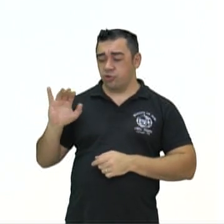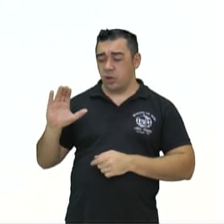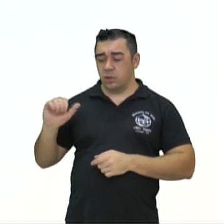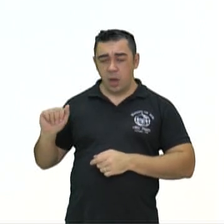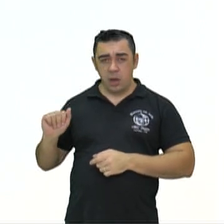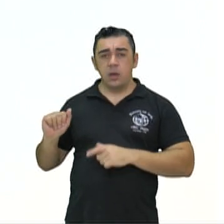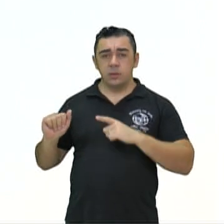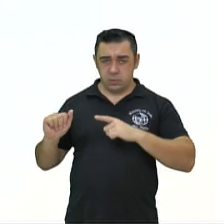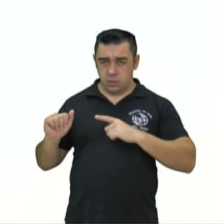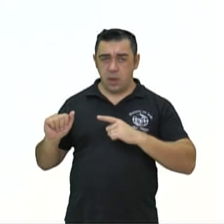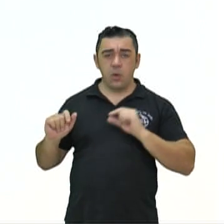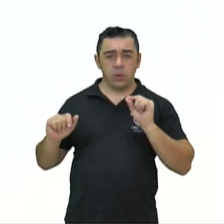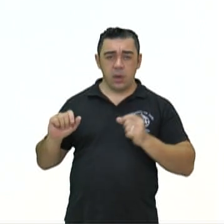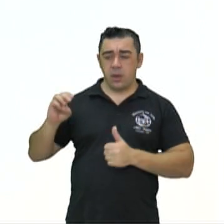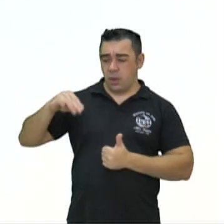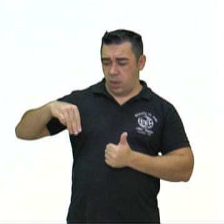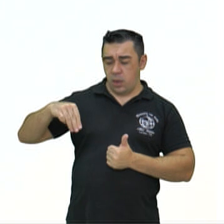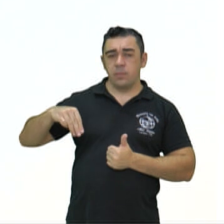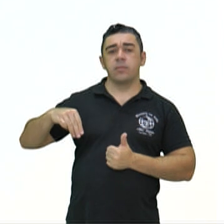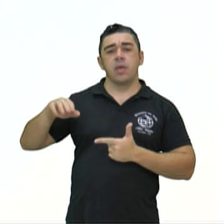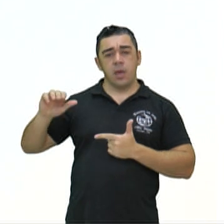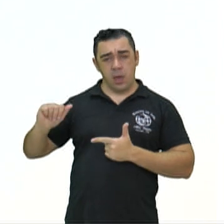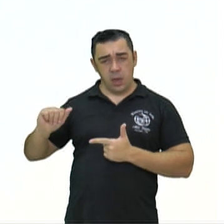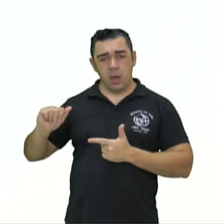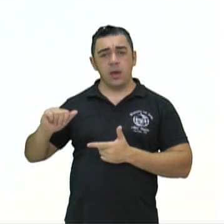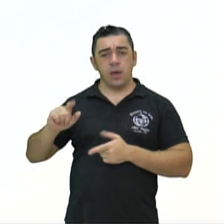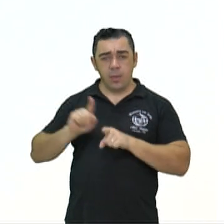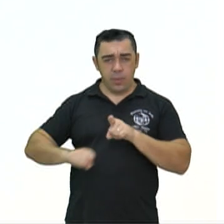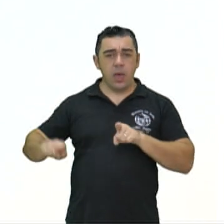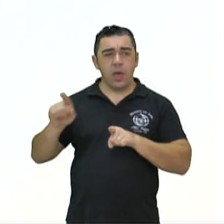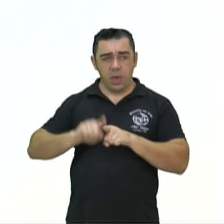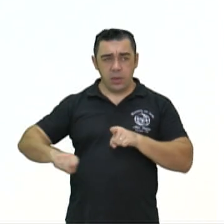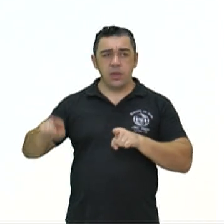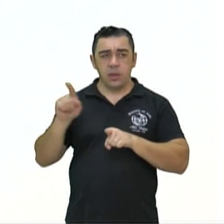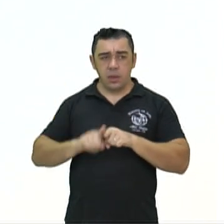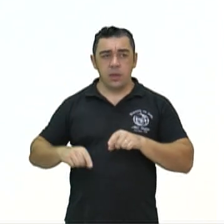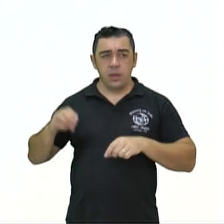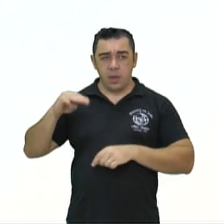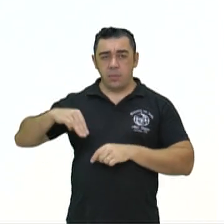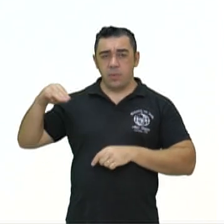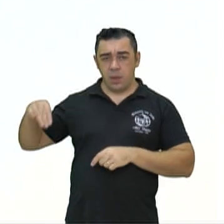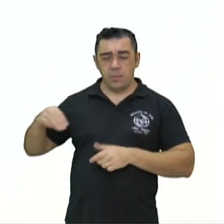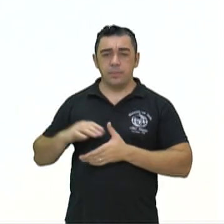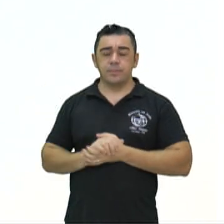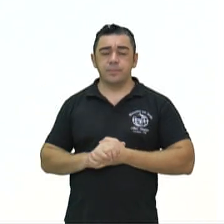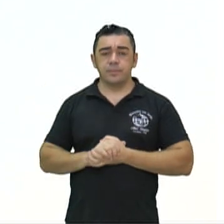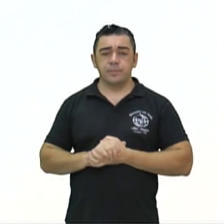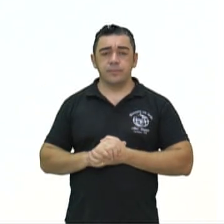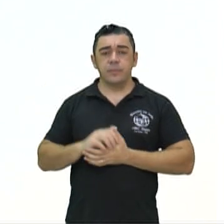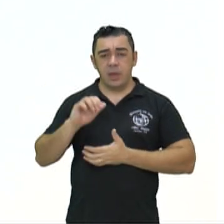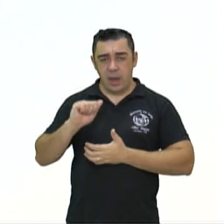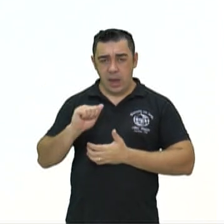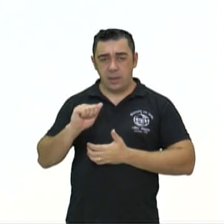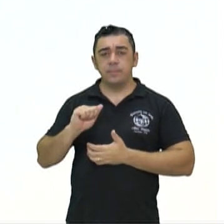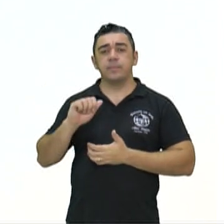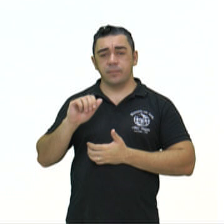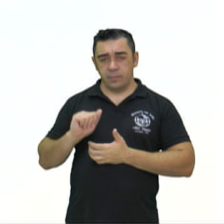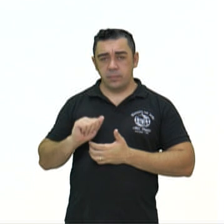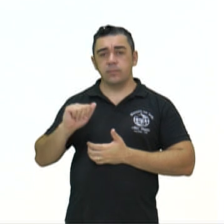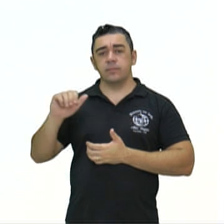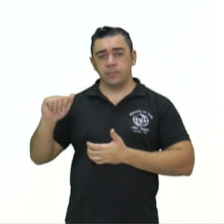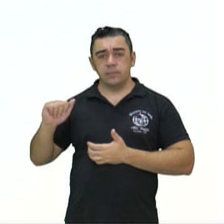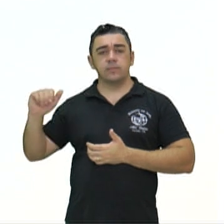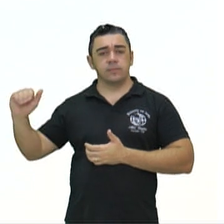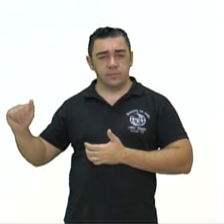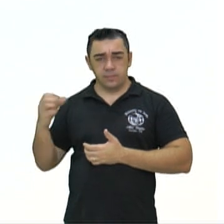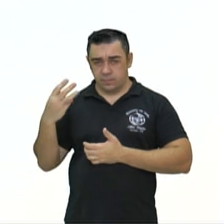elementos repetidos. Vamos ver. A letra M está repetida 2 vezes, a letra A está repetida